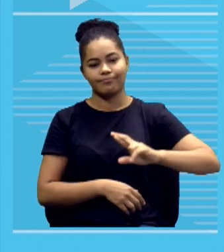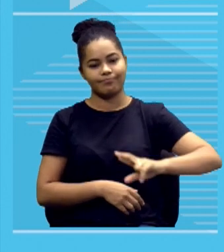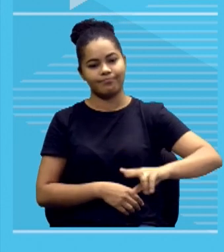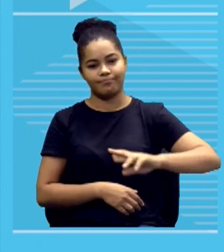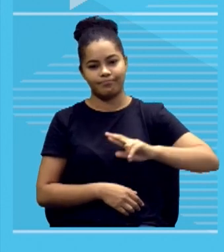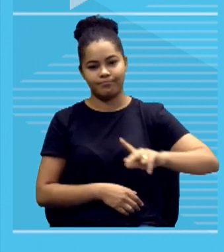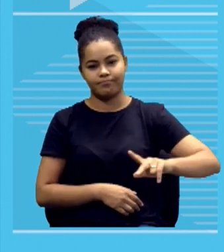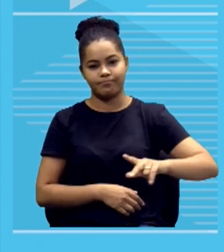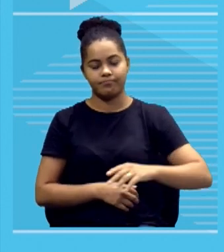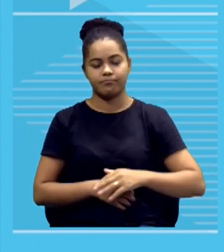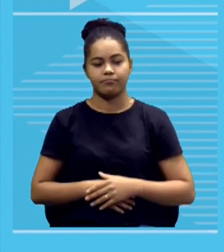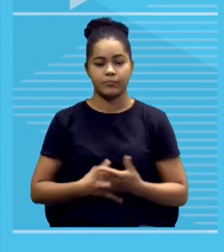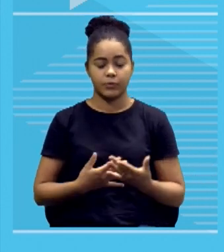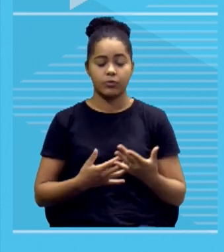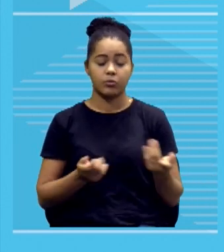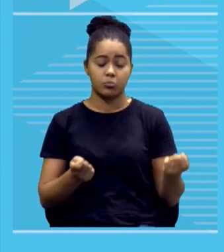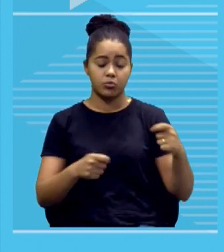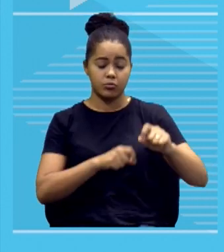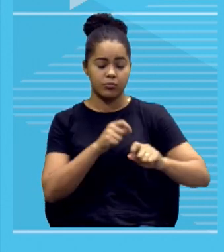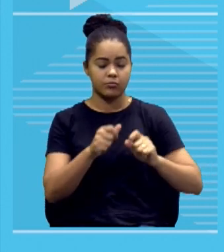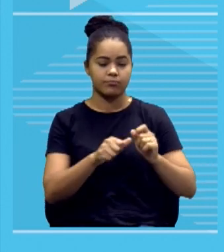Ele também vai dissipar, tá bom?